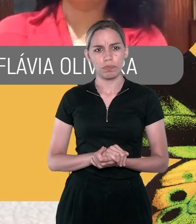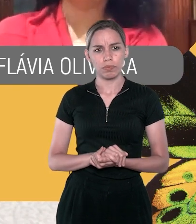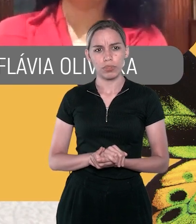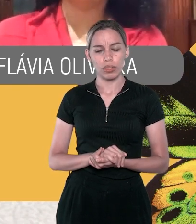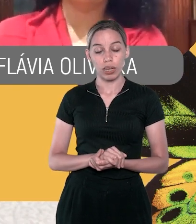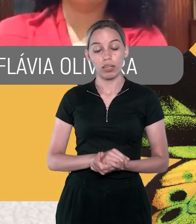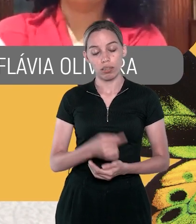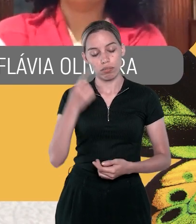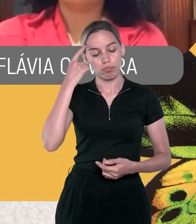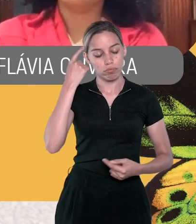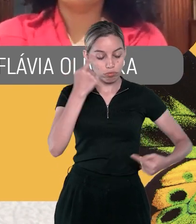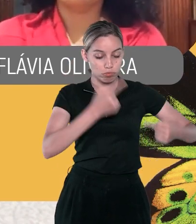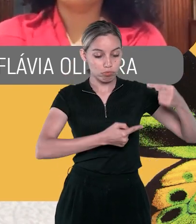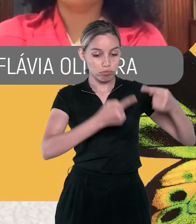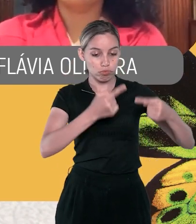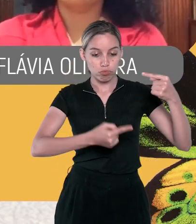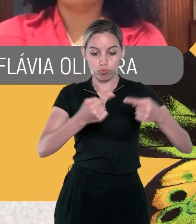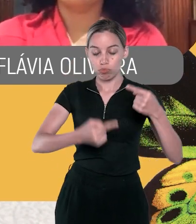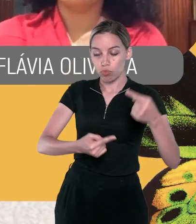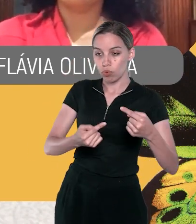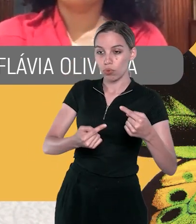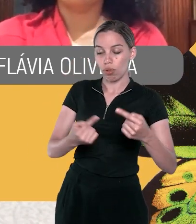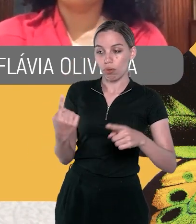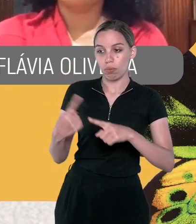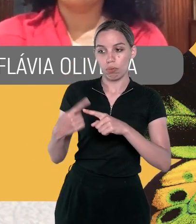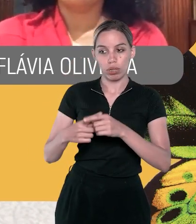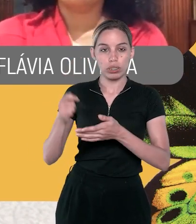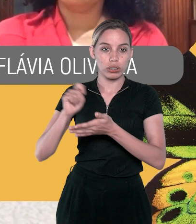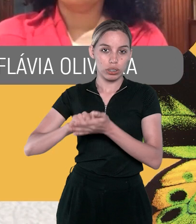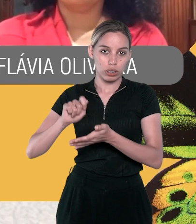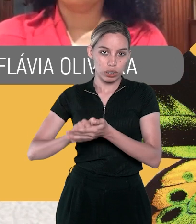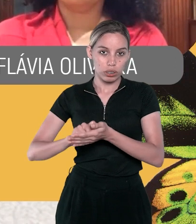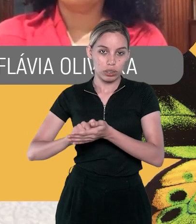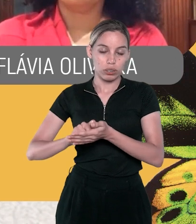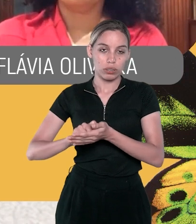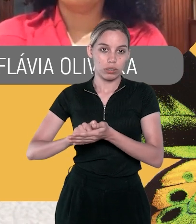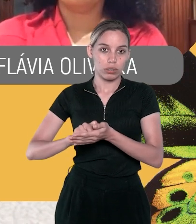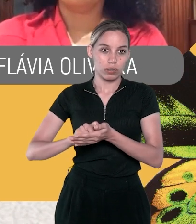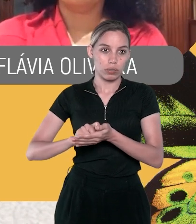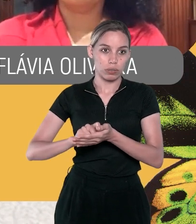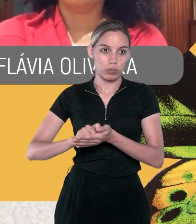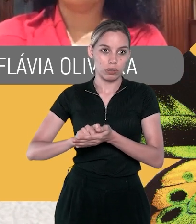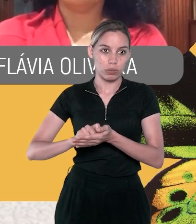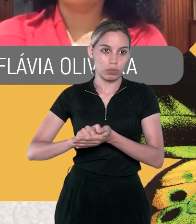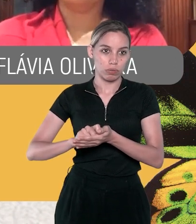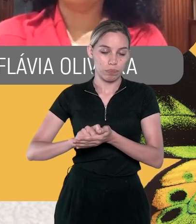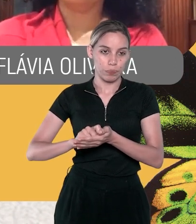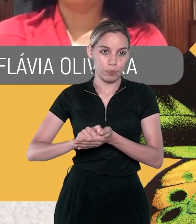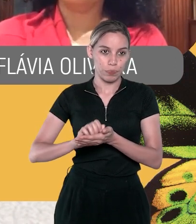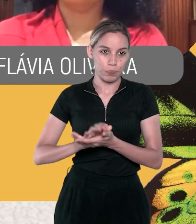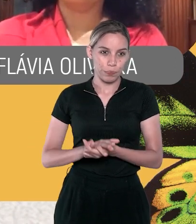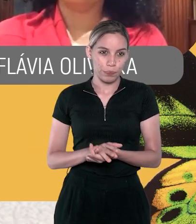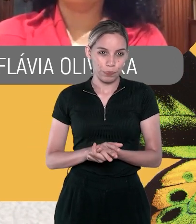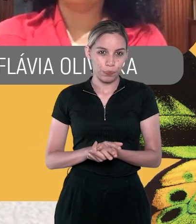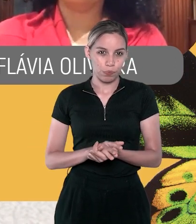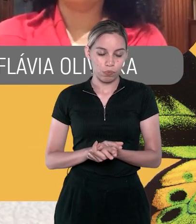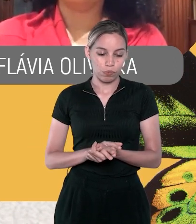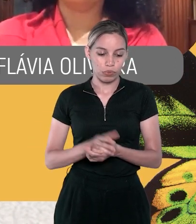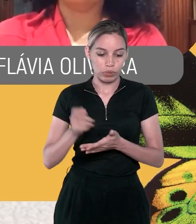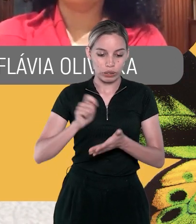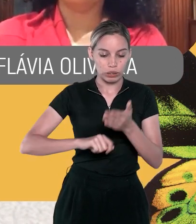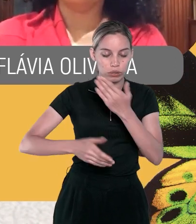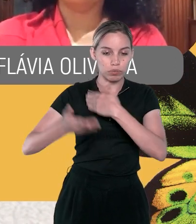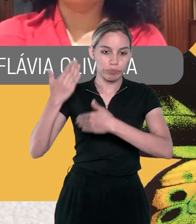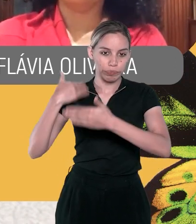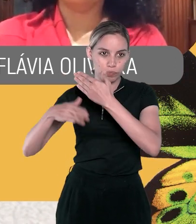você deve ler ou não deve ler os autores que tratam o negro de forma desairosa, né, no passado, mas o problema